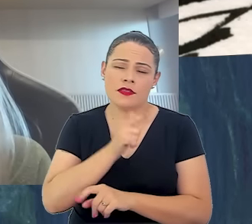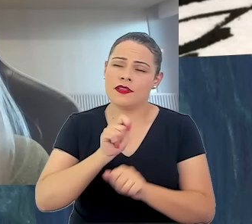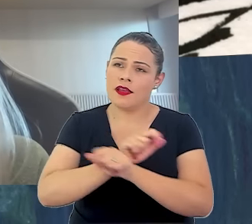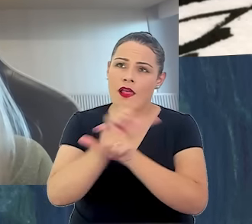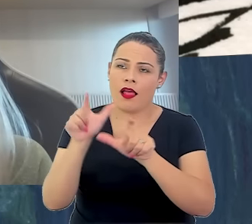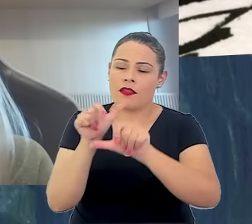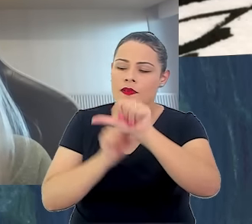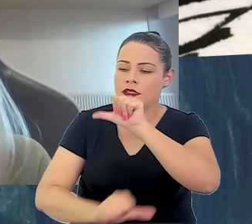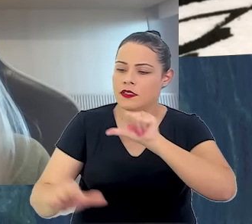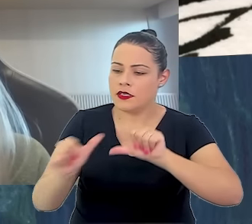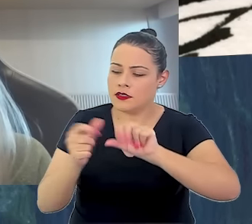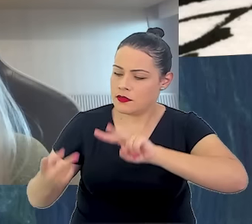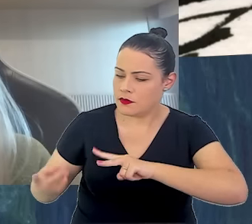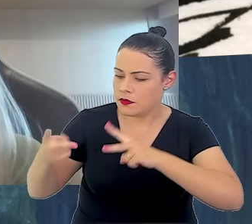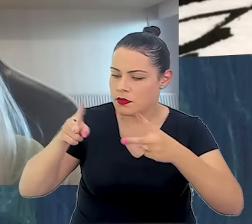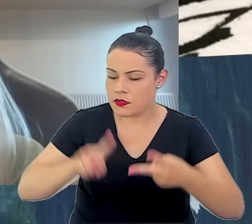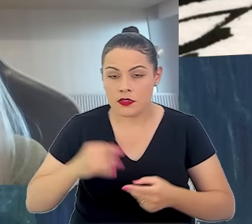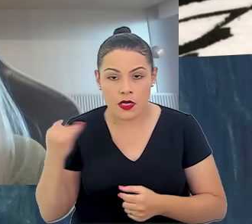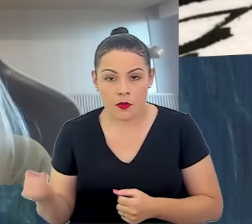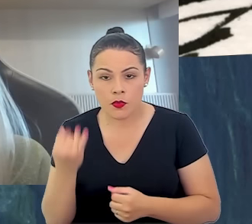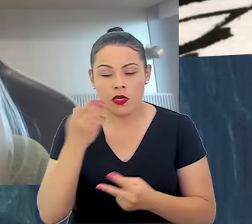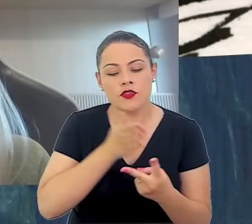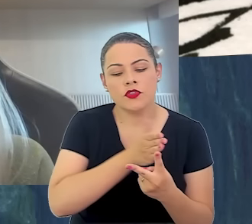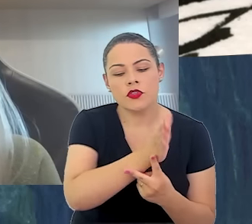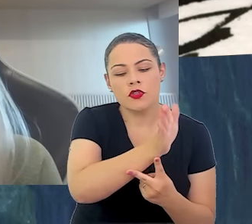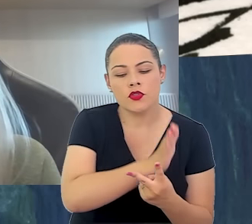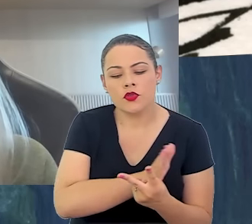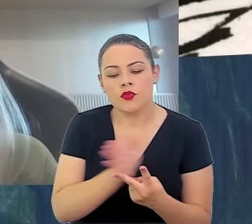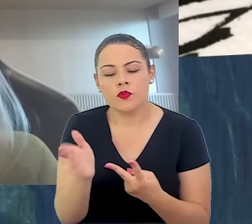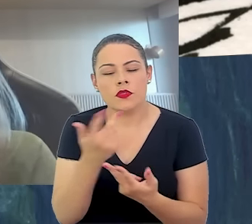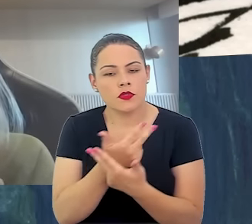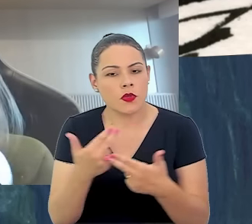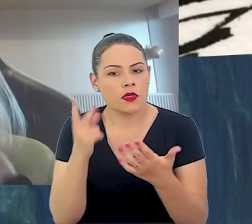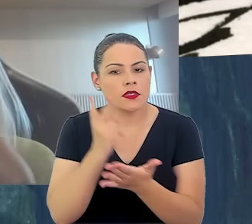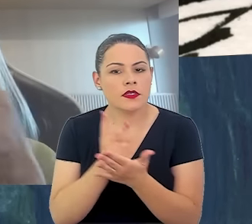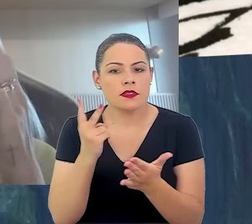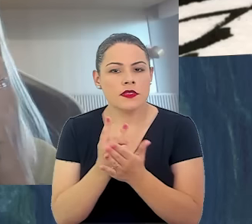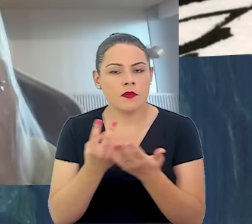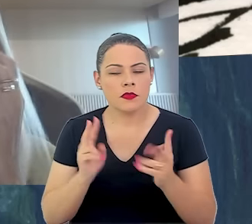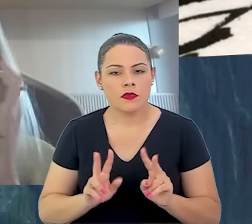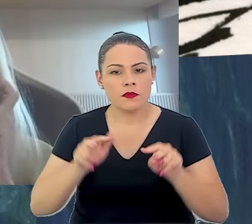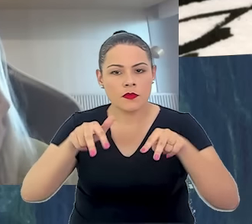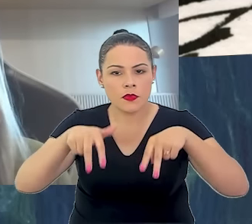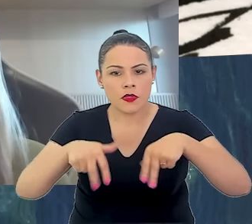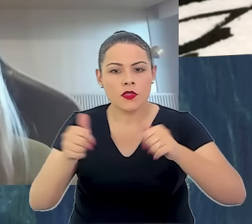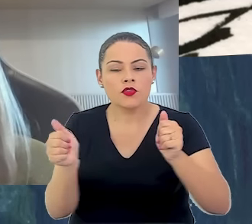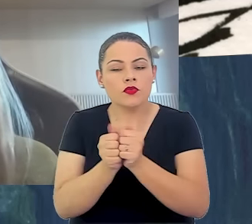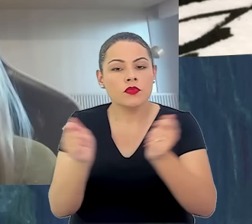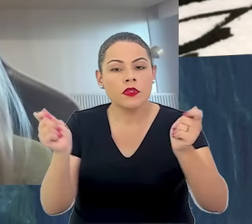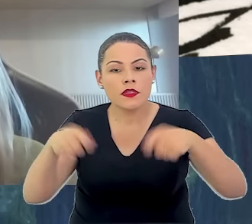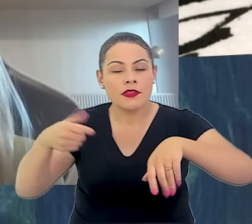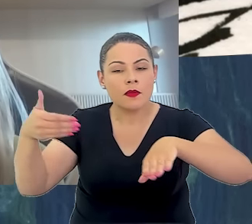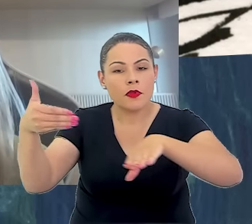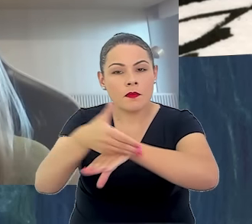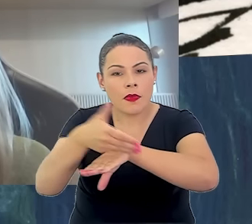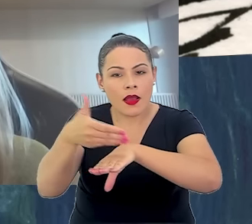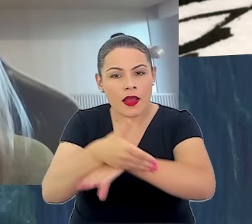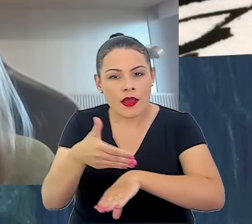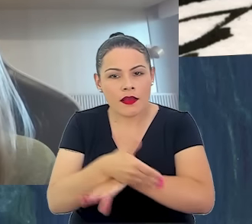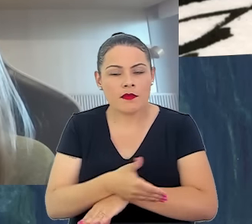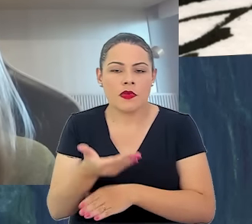transição é muito importante que dois atores eh estejam em posição de participar